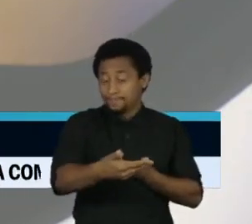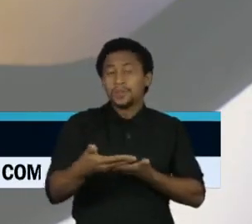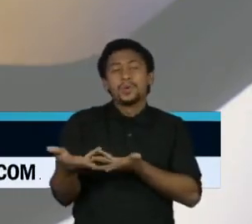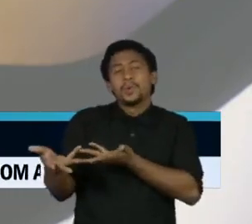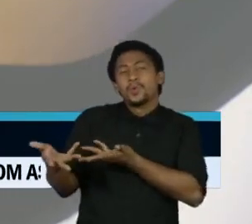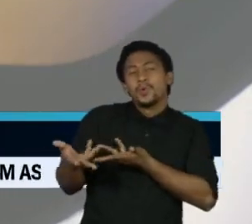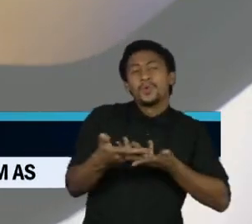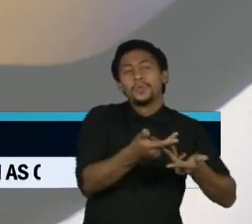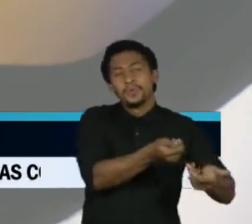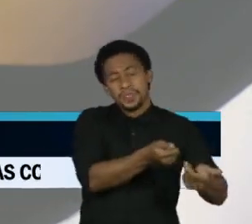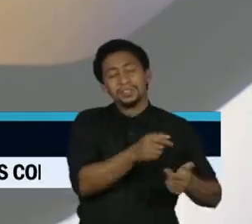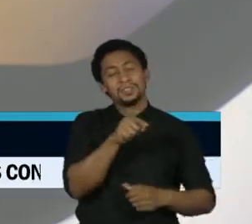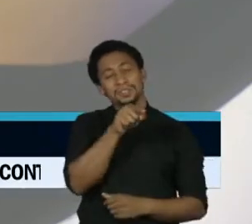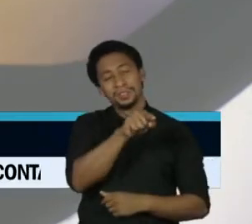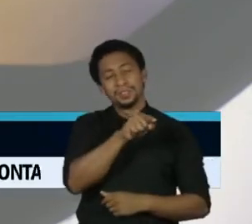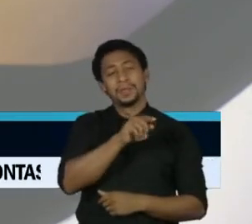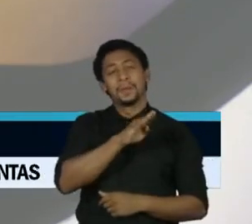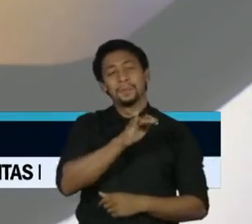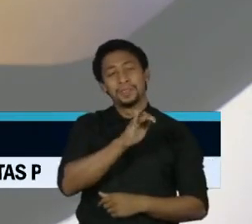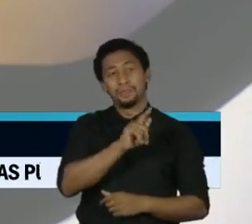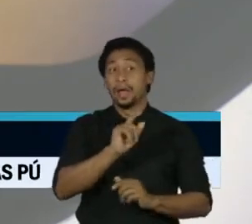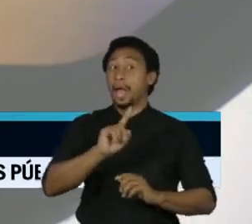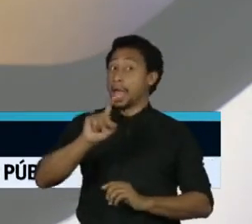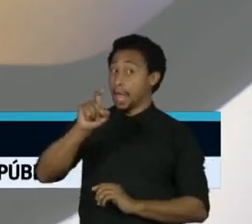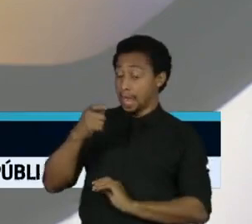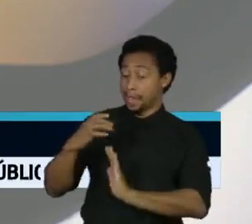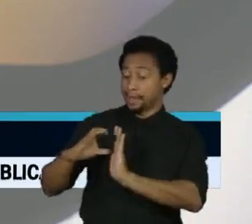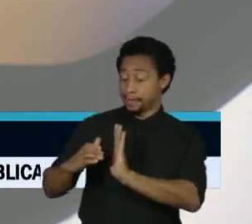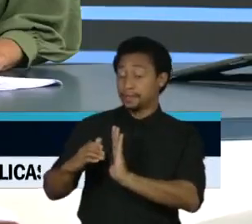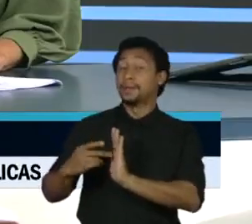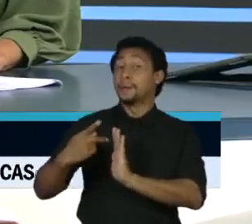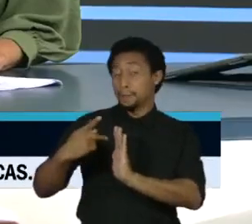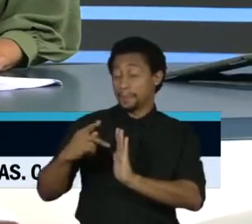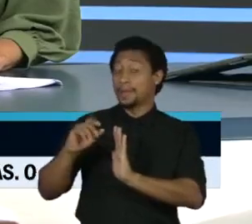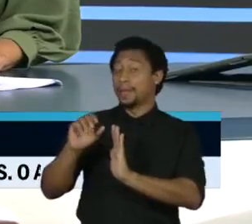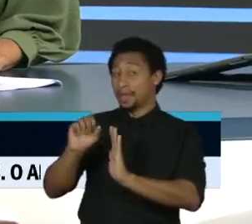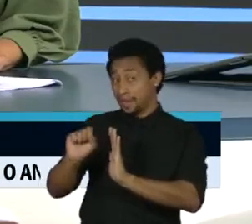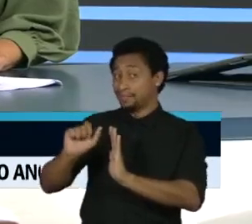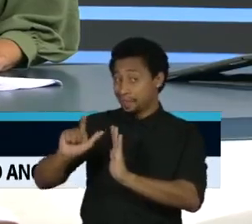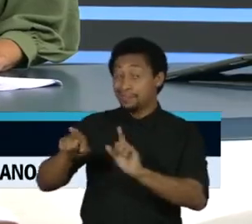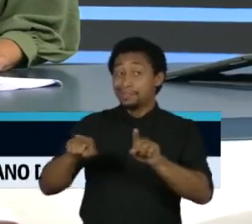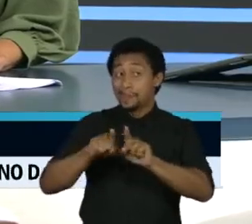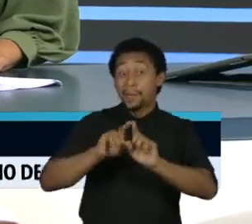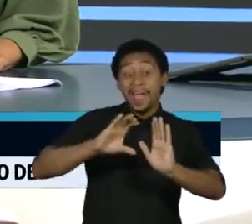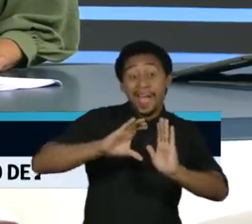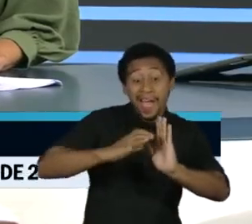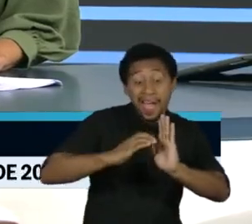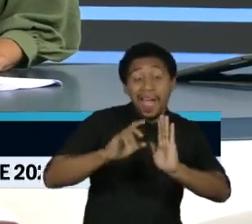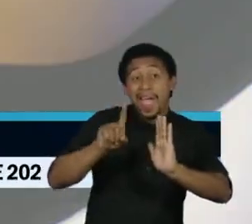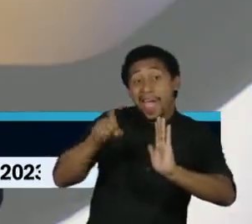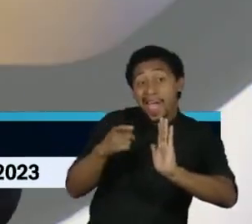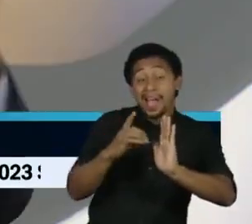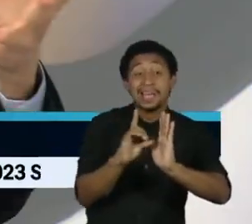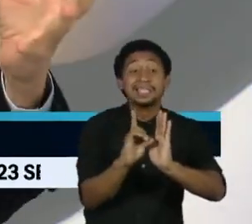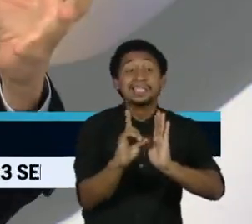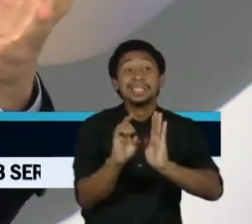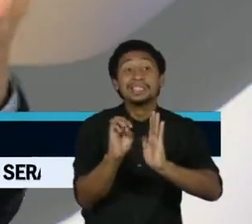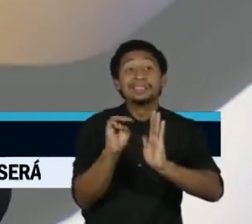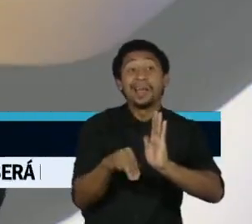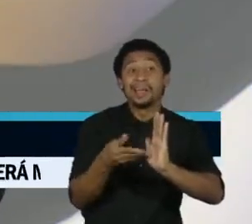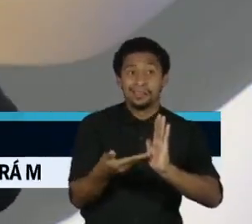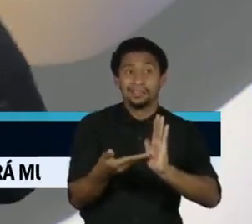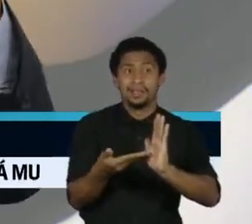bivar né esse psl esiden ao Ciro Gomes Eu Tô Assim são coisas